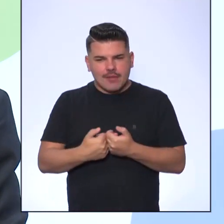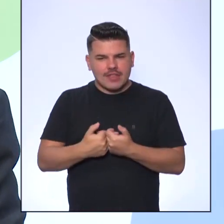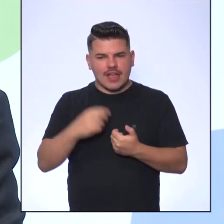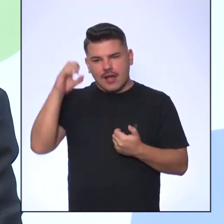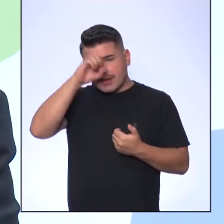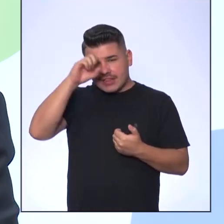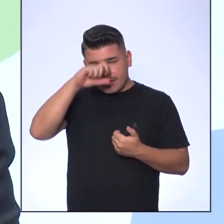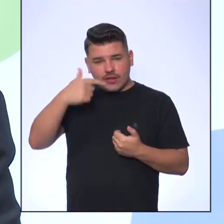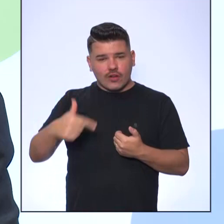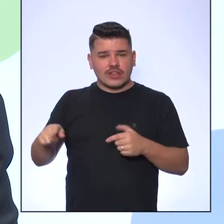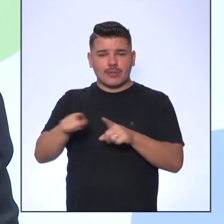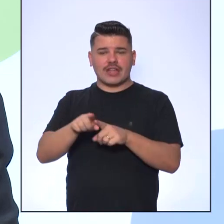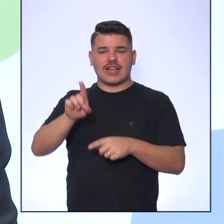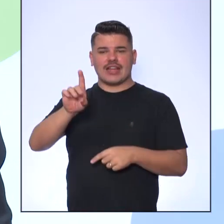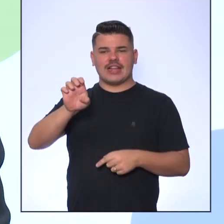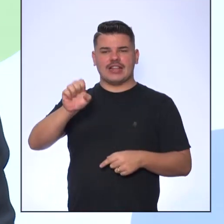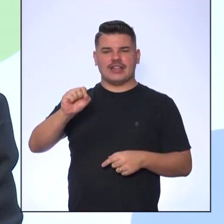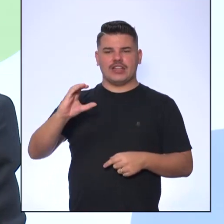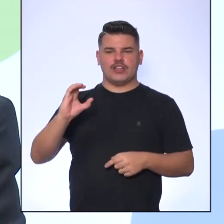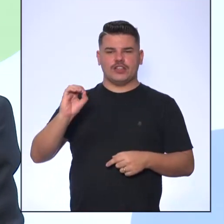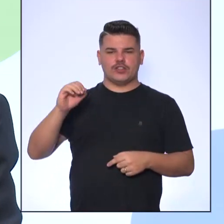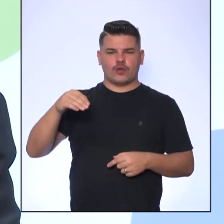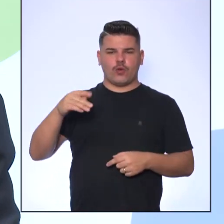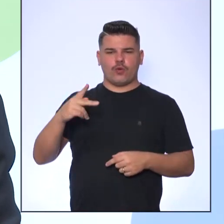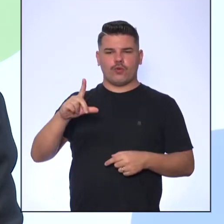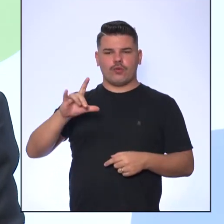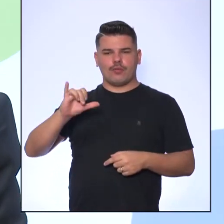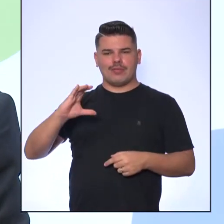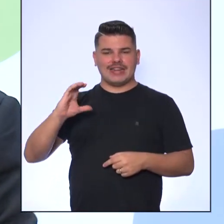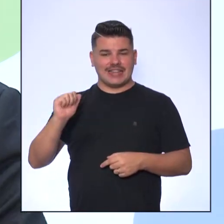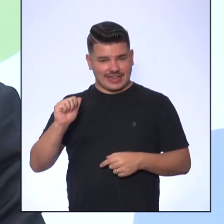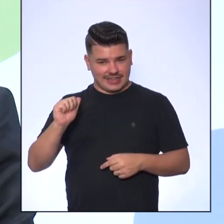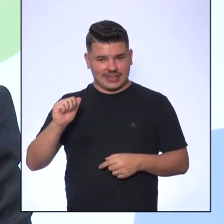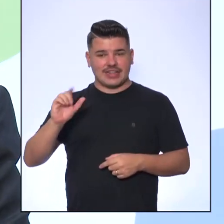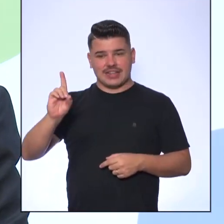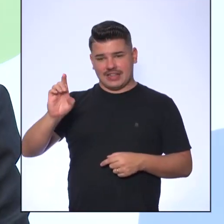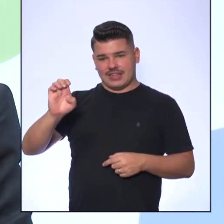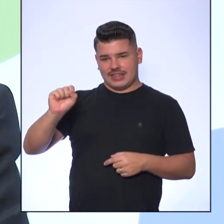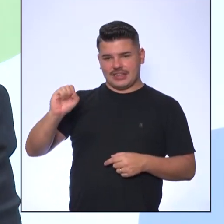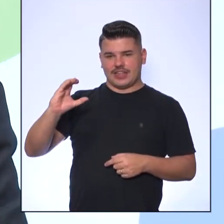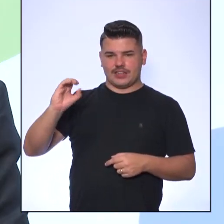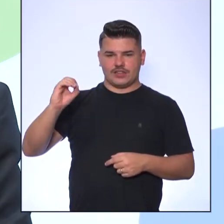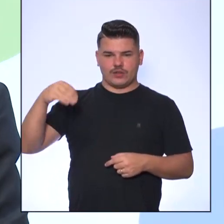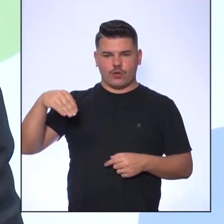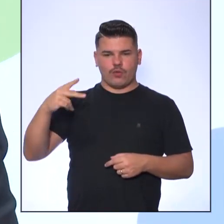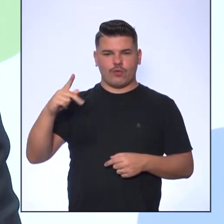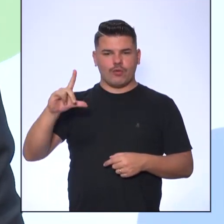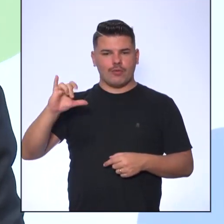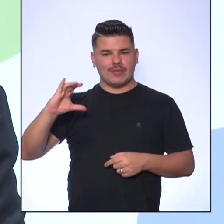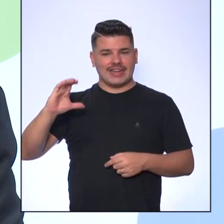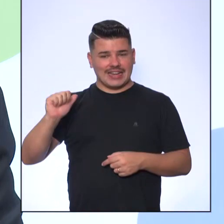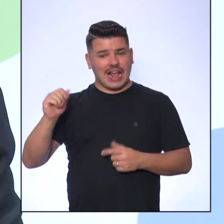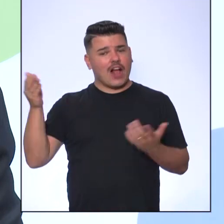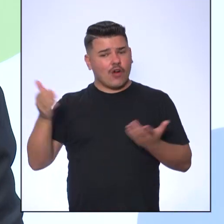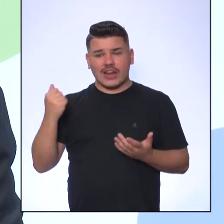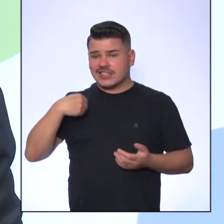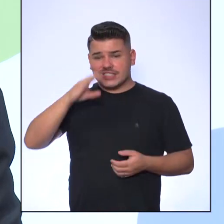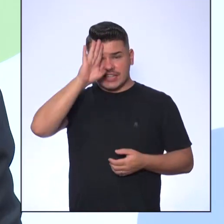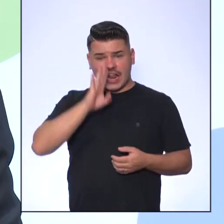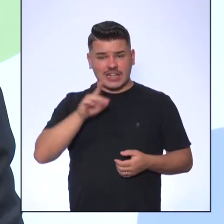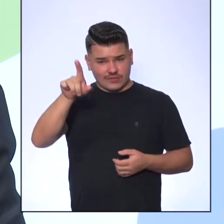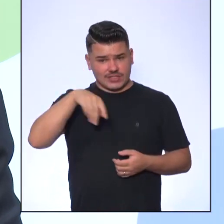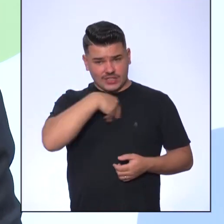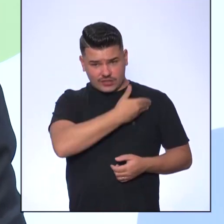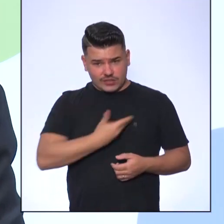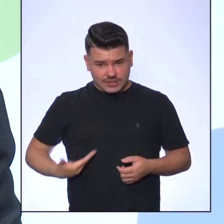exemplo, a plataforma Descomplica, quem já ouviu falar também, a Descomplica, ela é super bacana, ela está de graça agora para você, estudante da rede